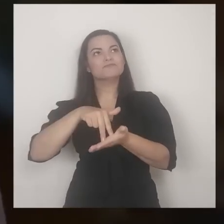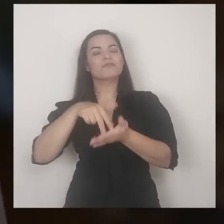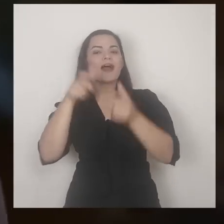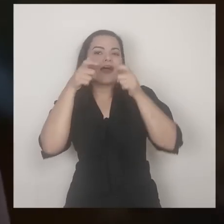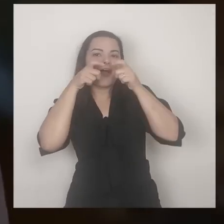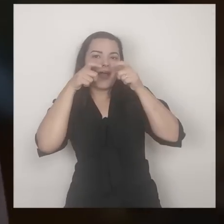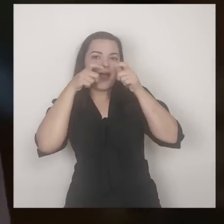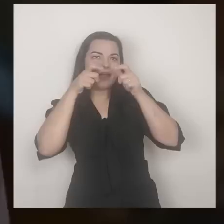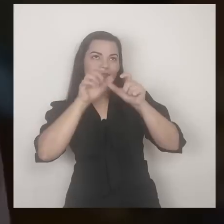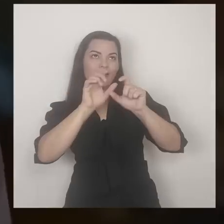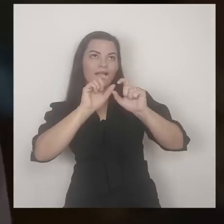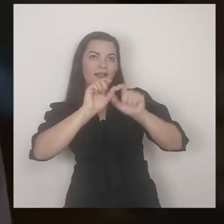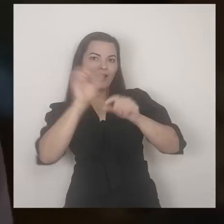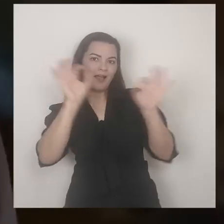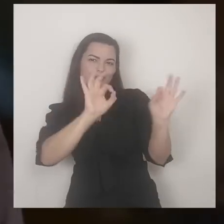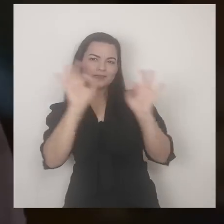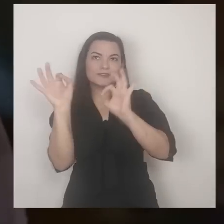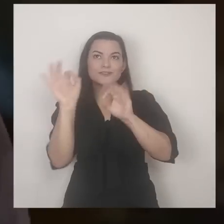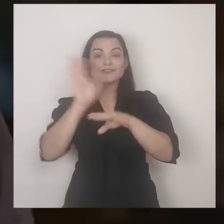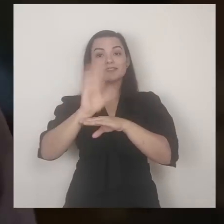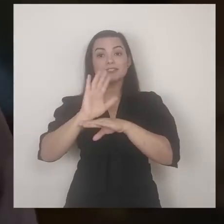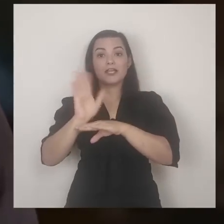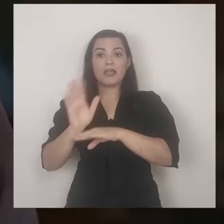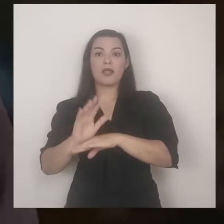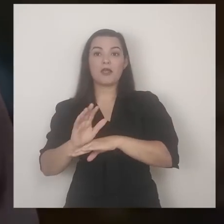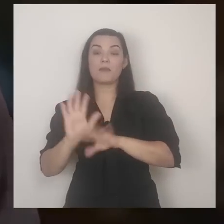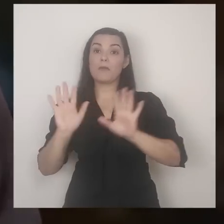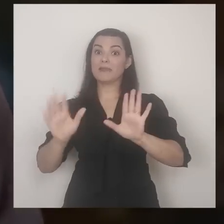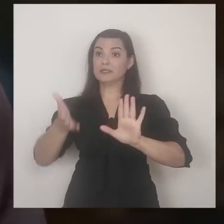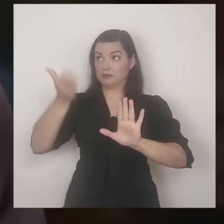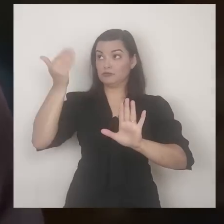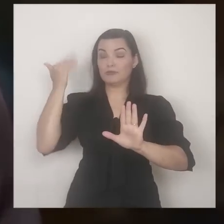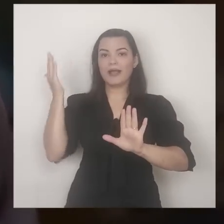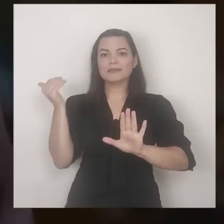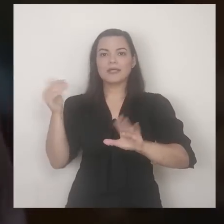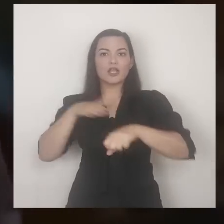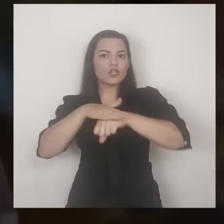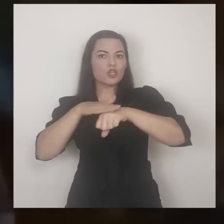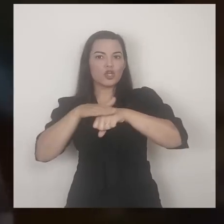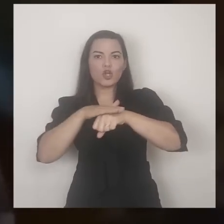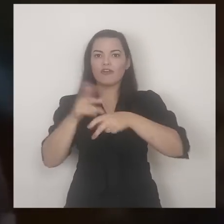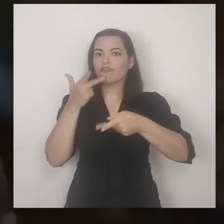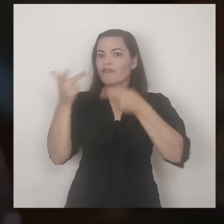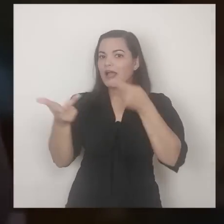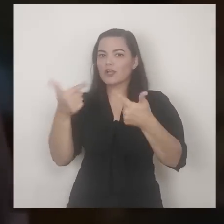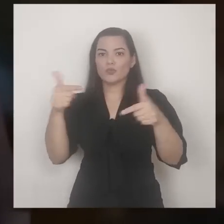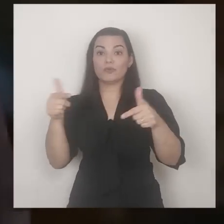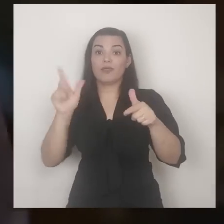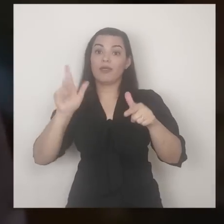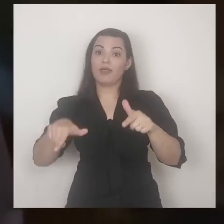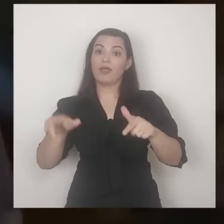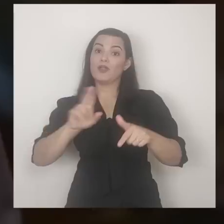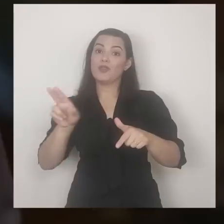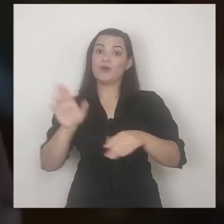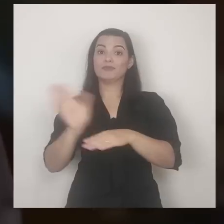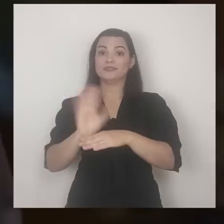Porém, naquela época, não havia conversa entre os personagens nas telonas. Por isso era chamado de cinema